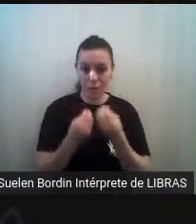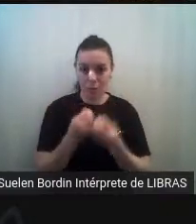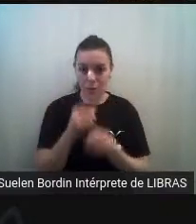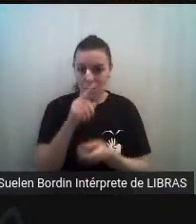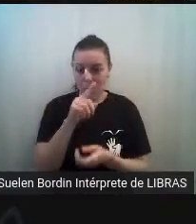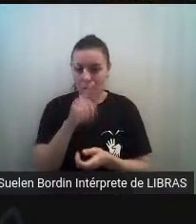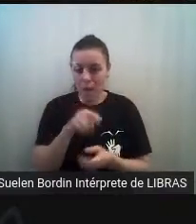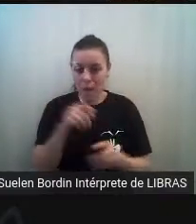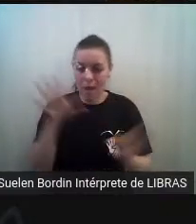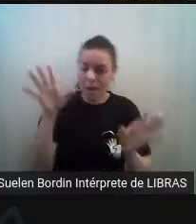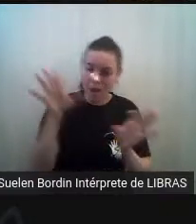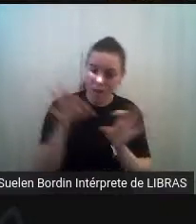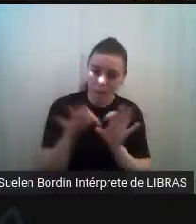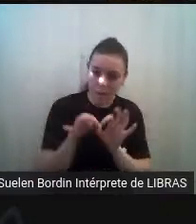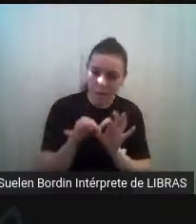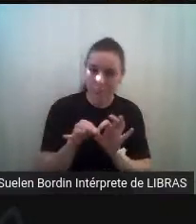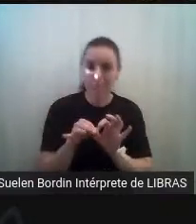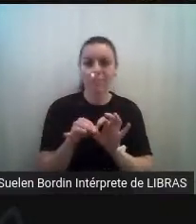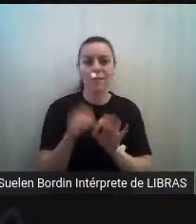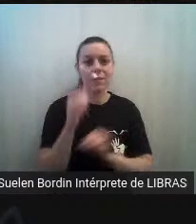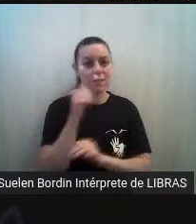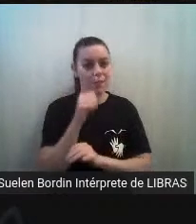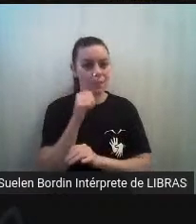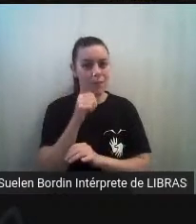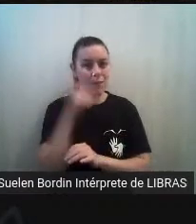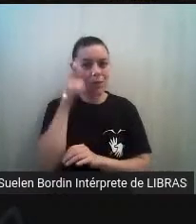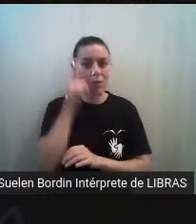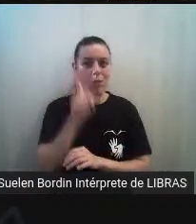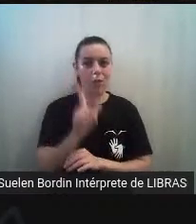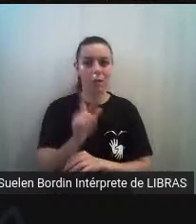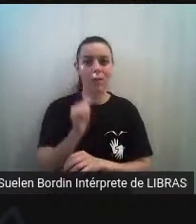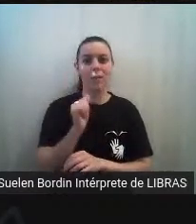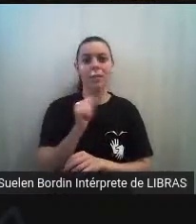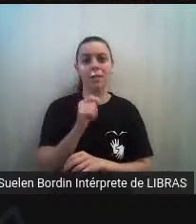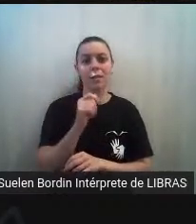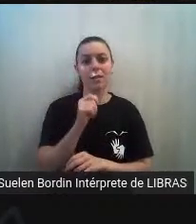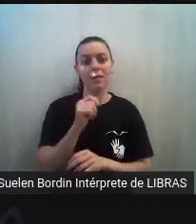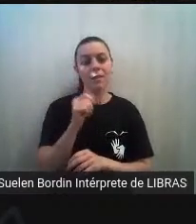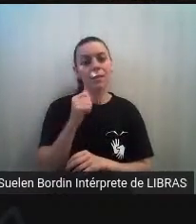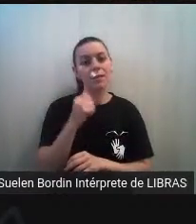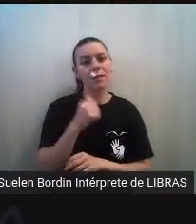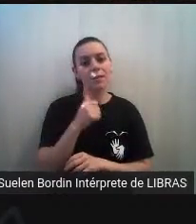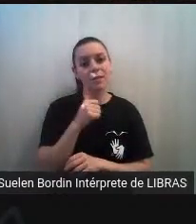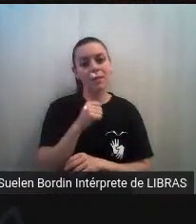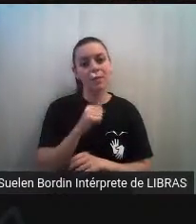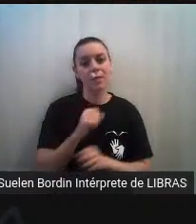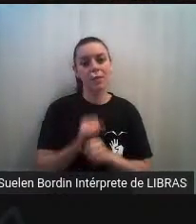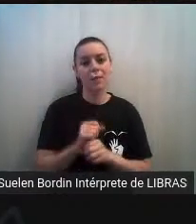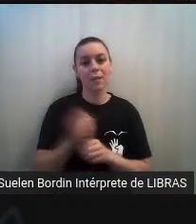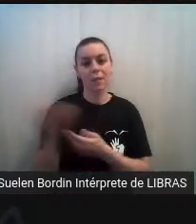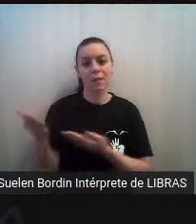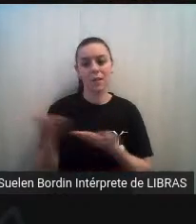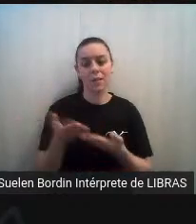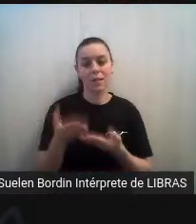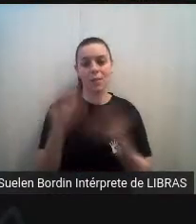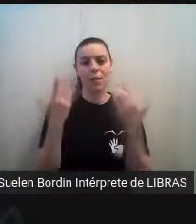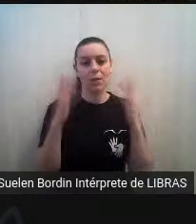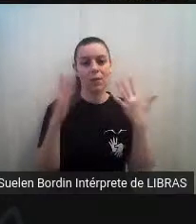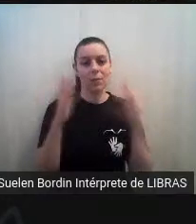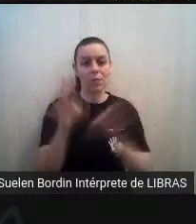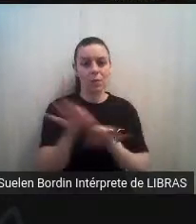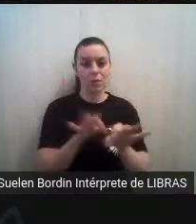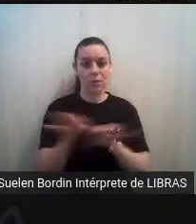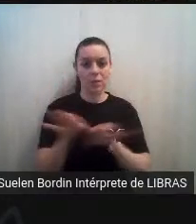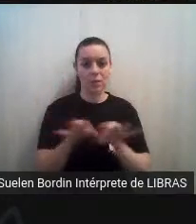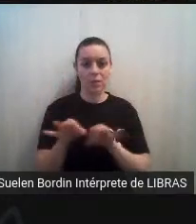das meninas e as conquistas dessas meninas, e que eu acho que a gente trazendo, parabenizo muito aí a organização do evento, a